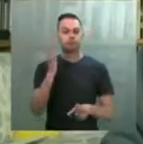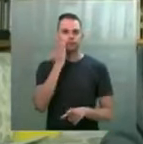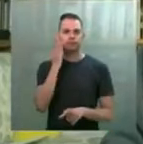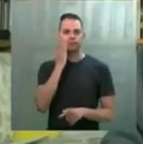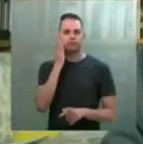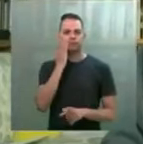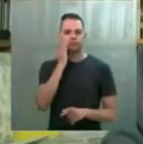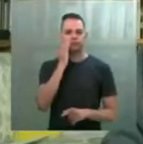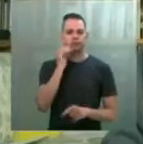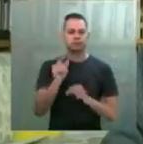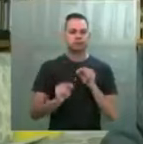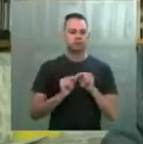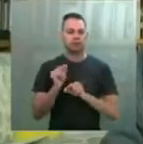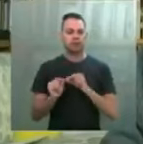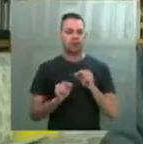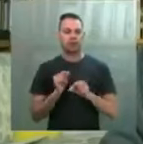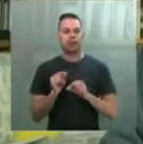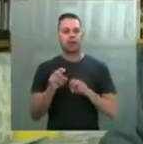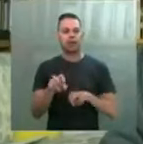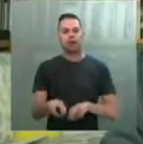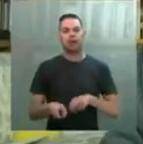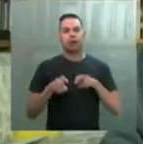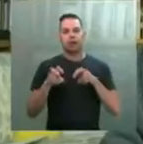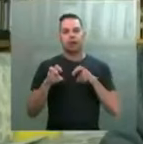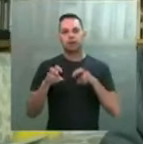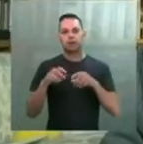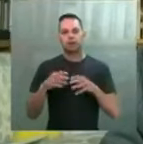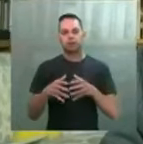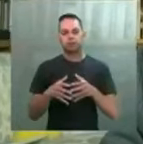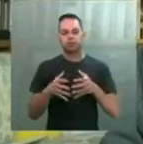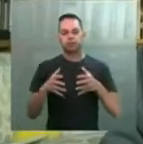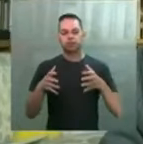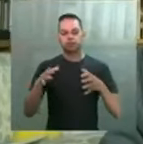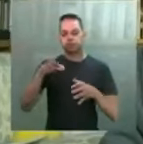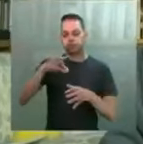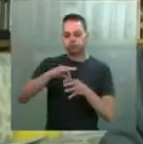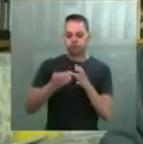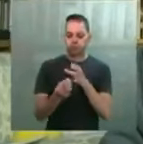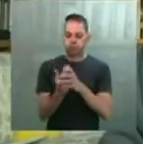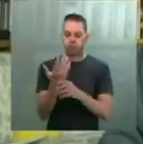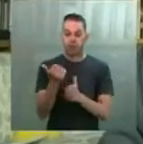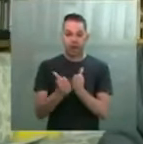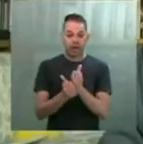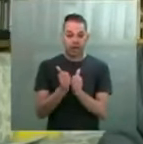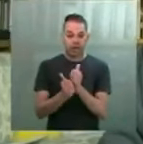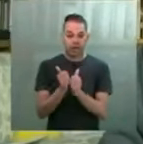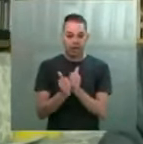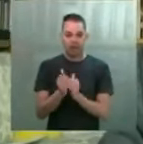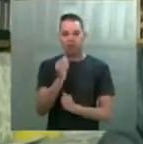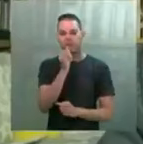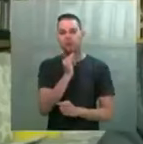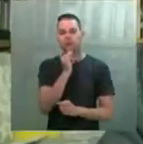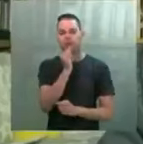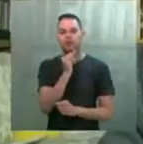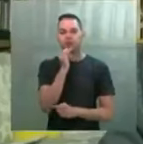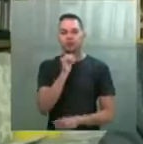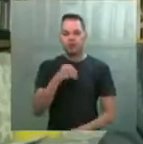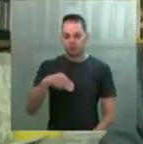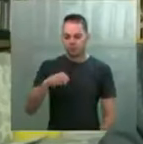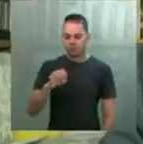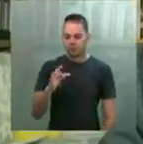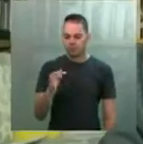aumento da agricultura de plantação de arroz, por exemplo, tem aumentado a expansão, a emissão de